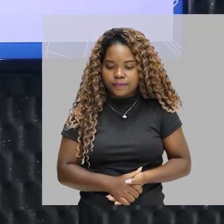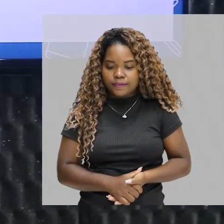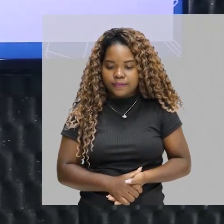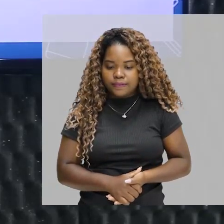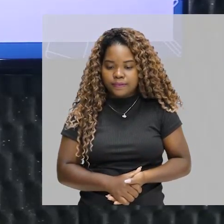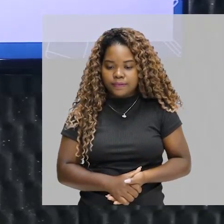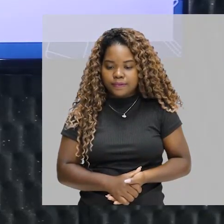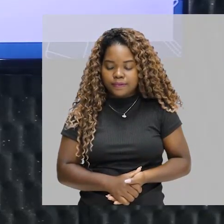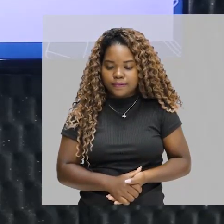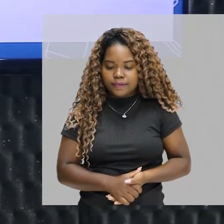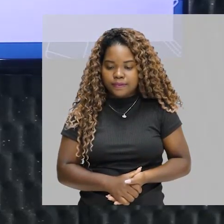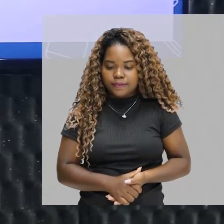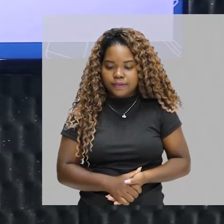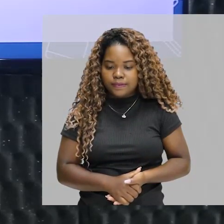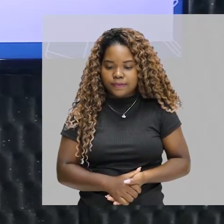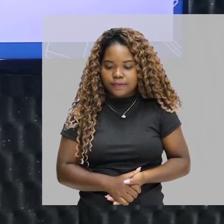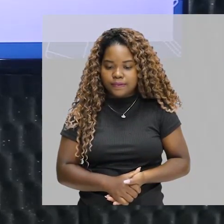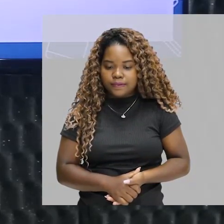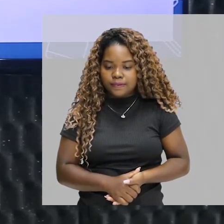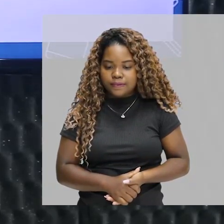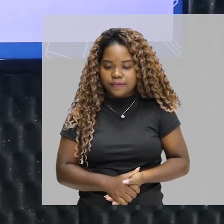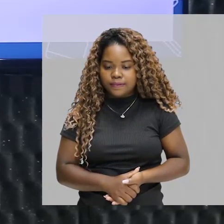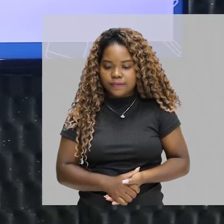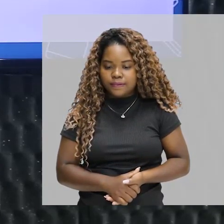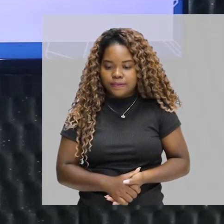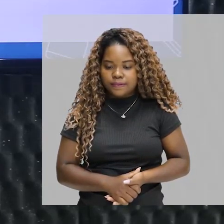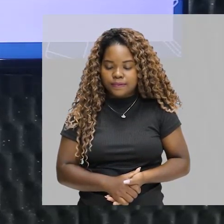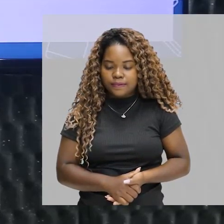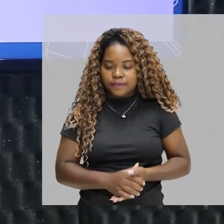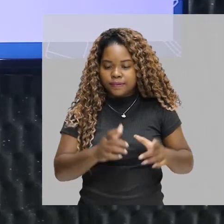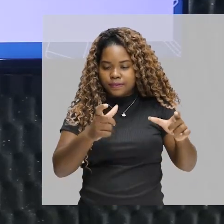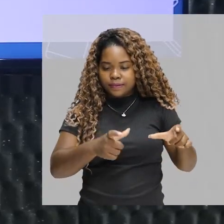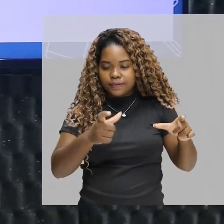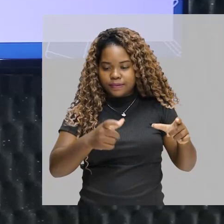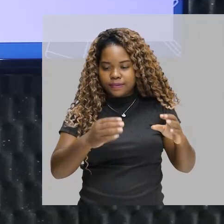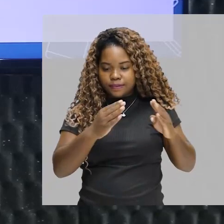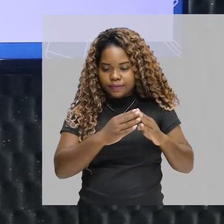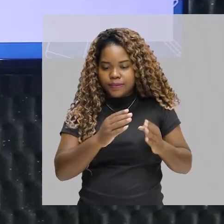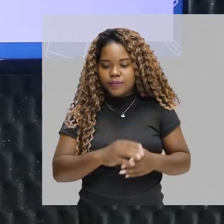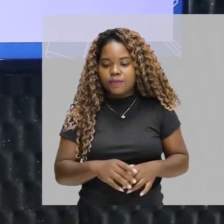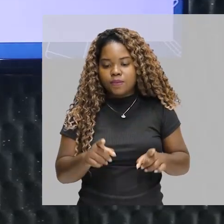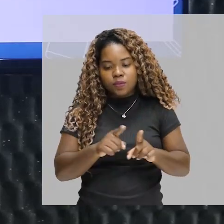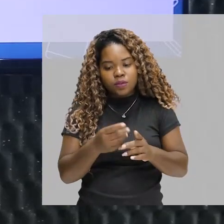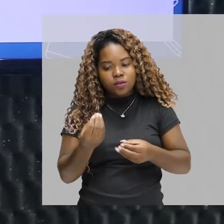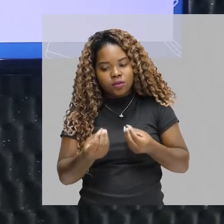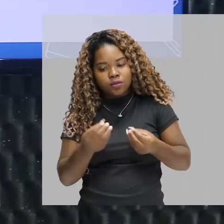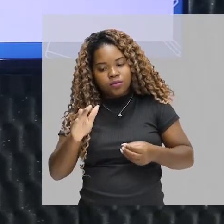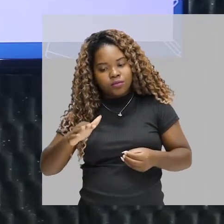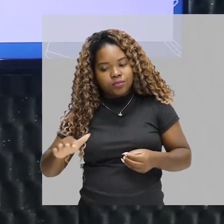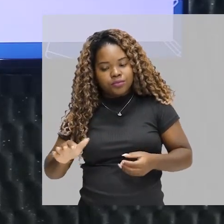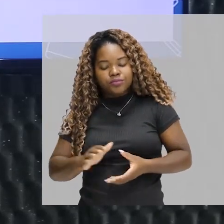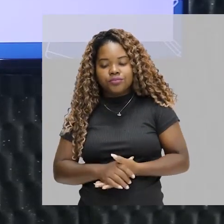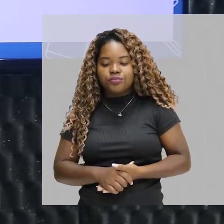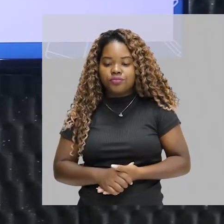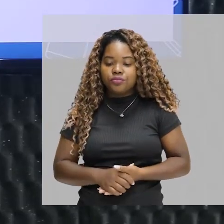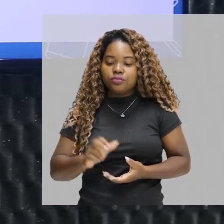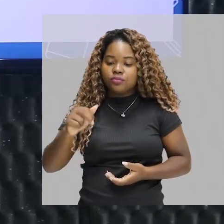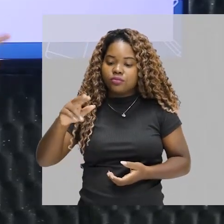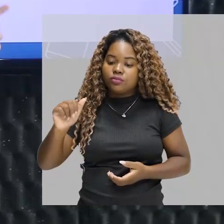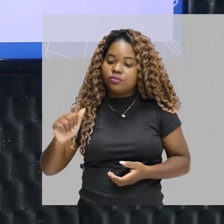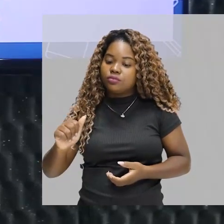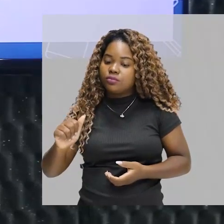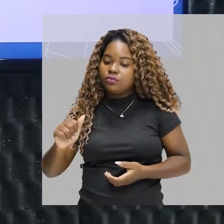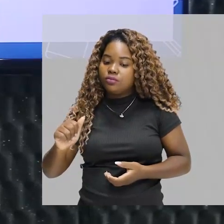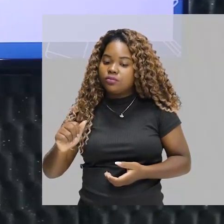que estava aos poucos pagando. Ou seja, o local onde morava, como eram as crianças. O que a Ana fazia?